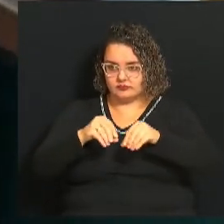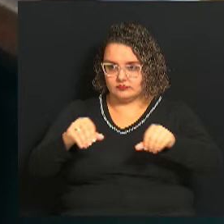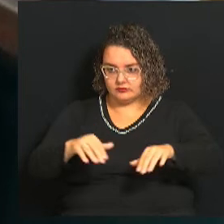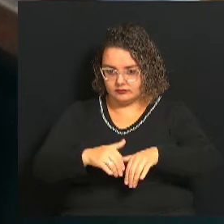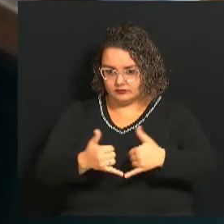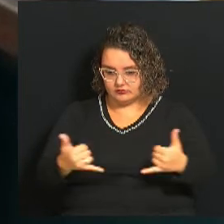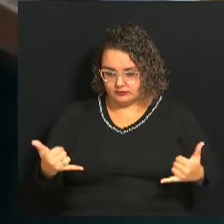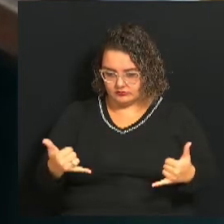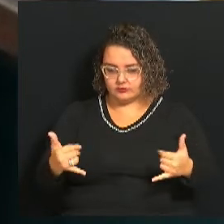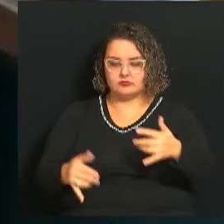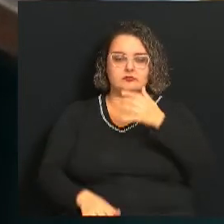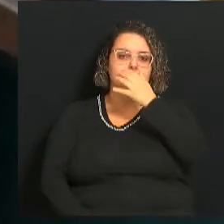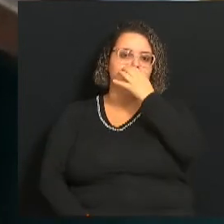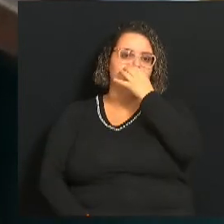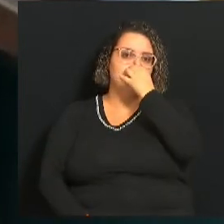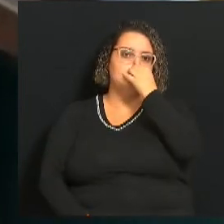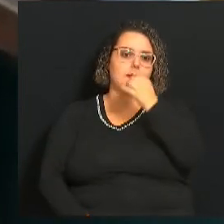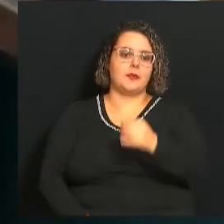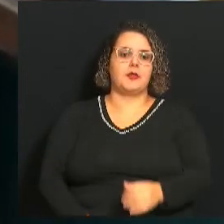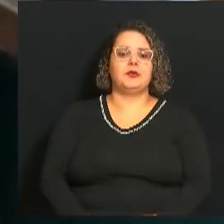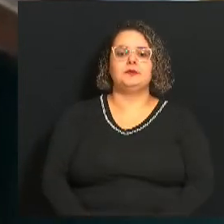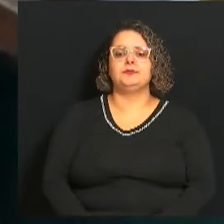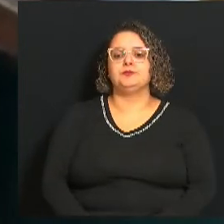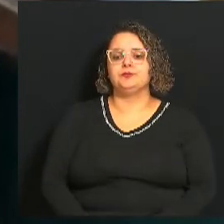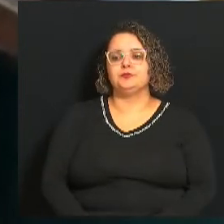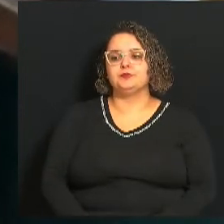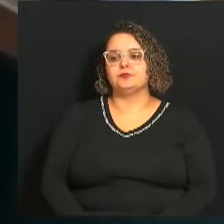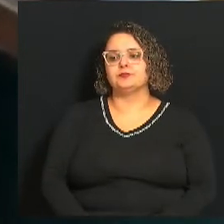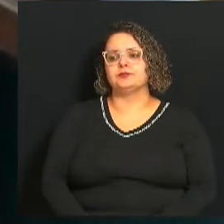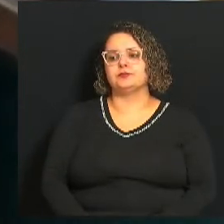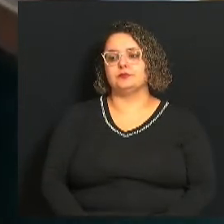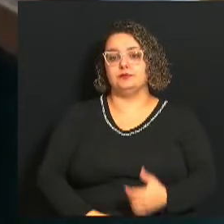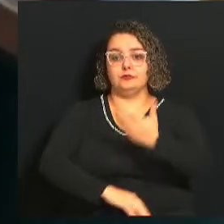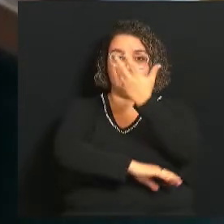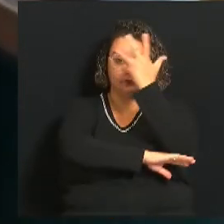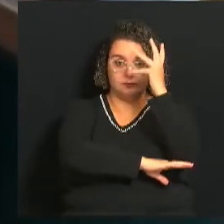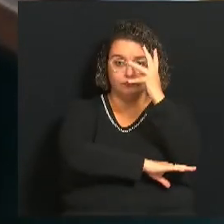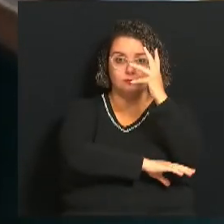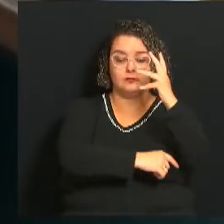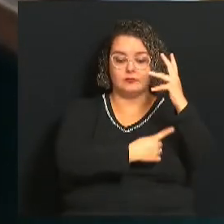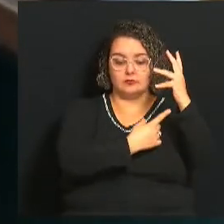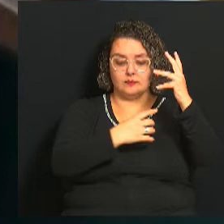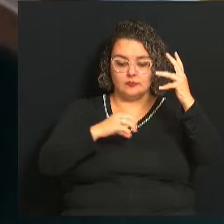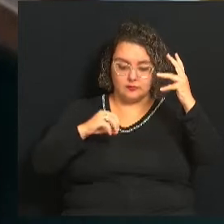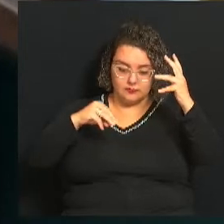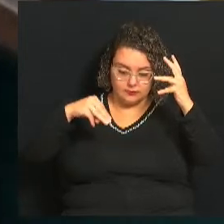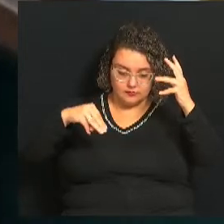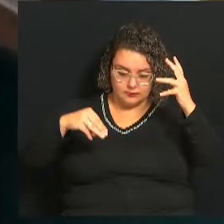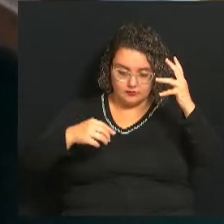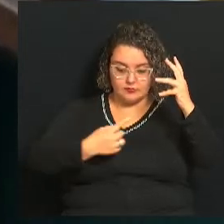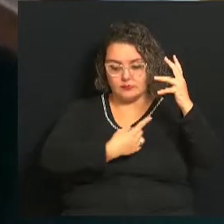Com relação à questão de árvore de 10 em 10 metros,